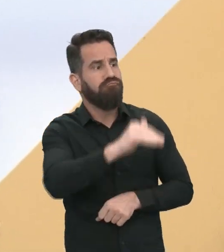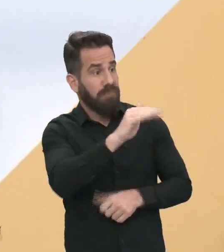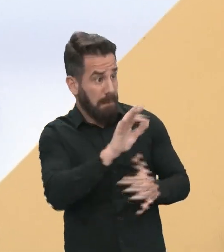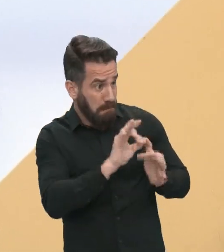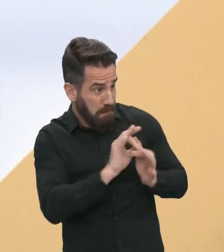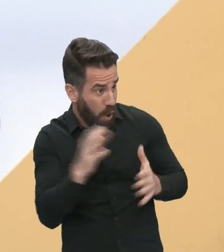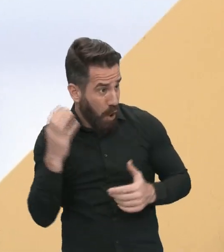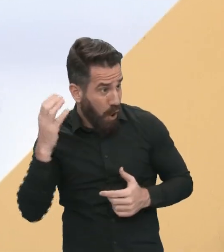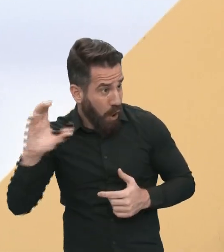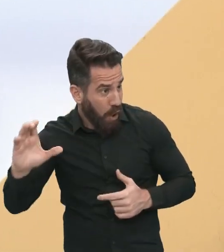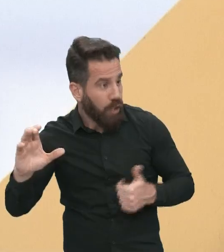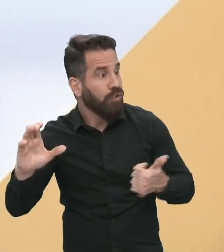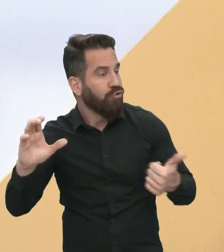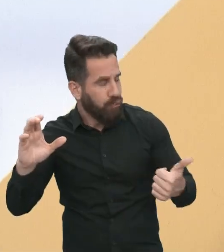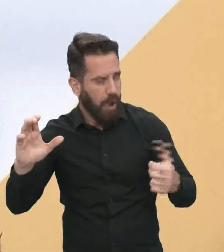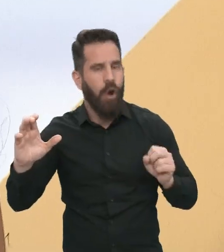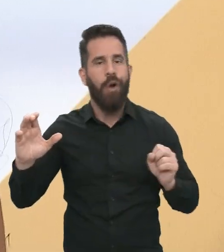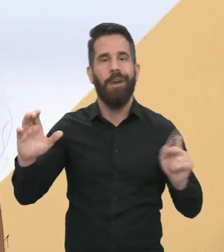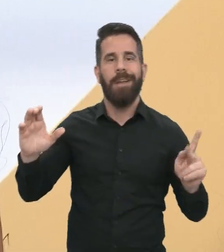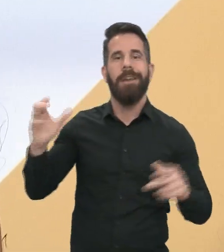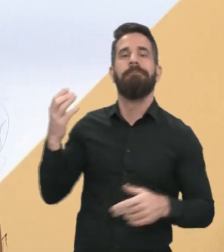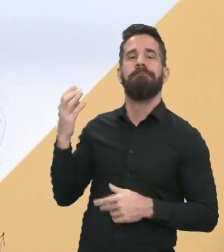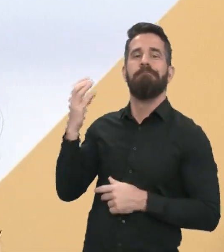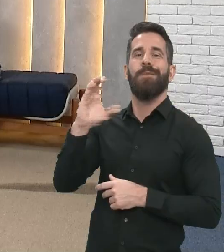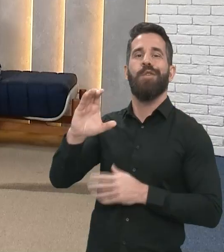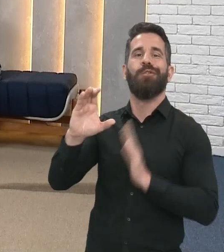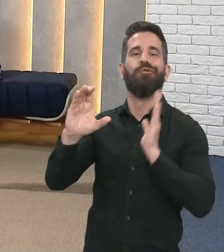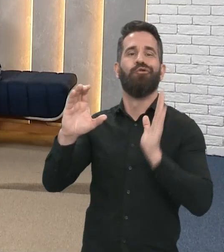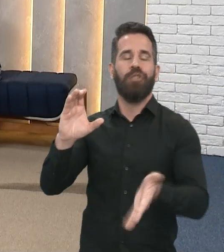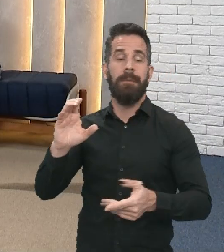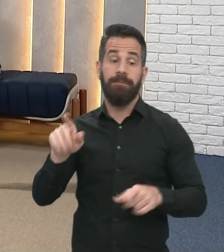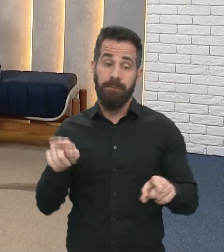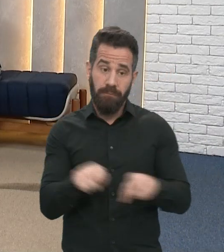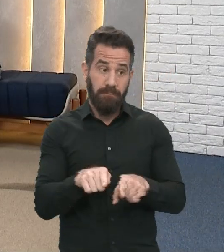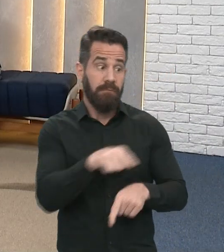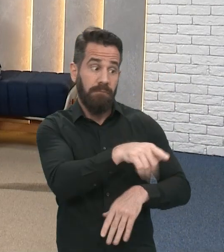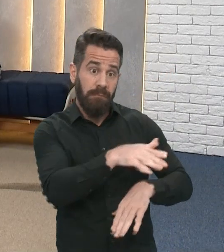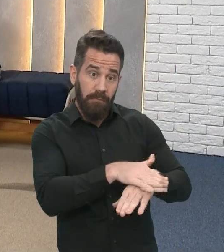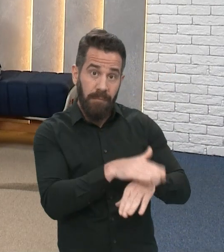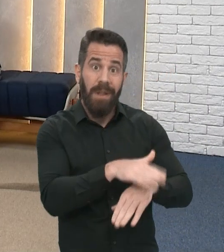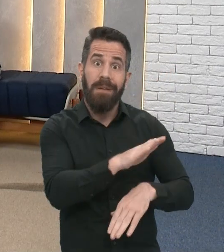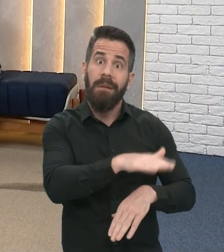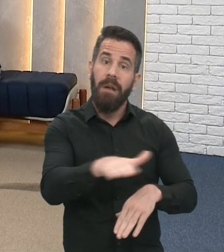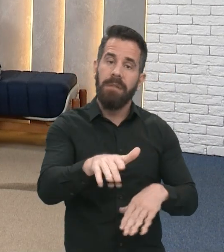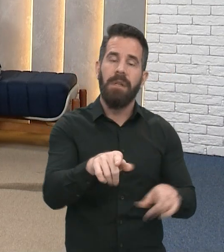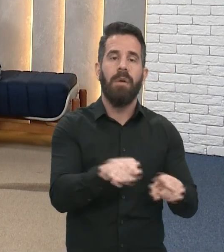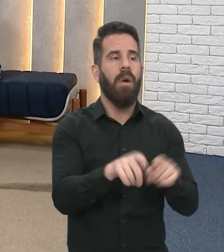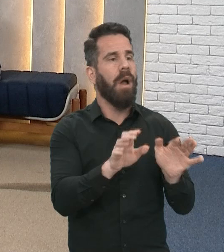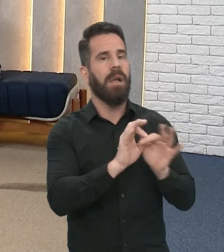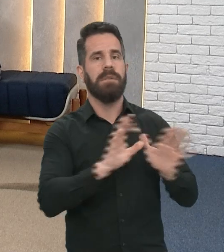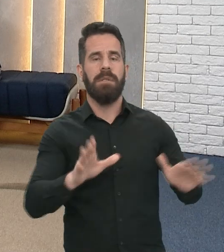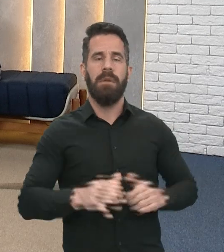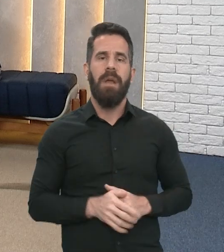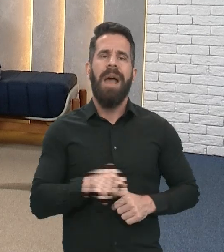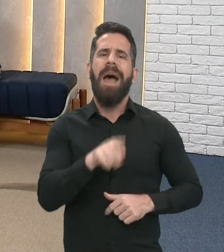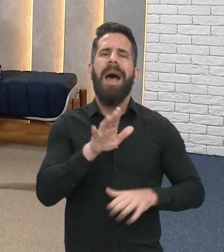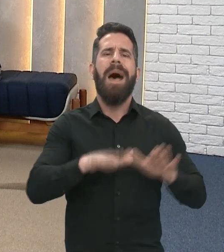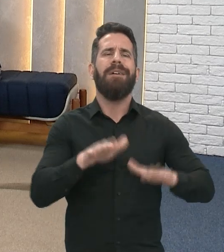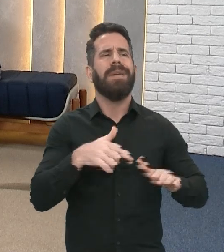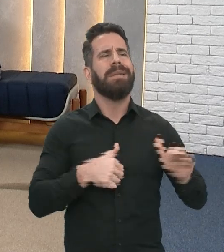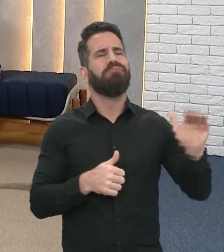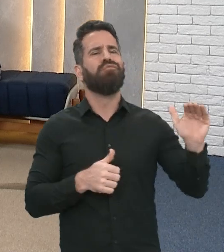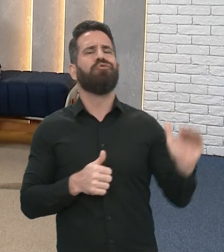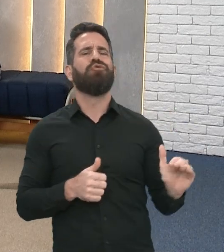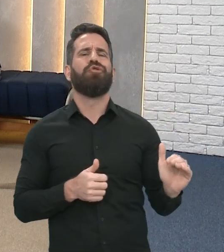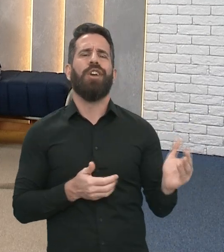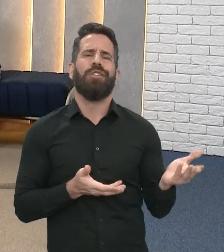de realmente colocar ela na rede ou não, e ela saber dar essa autorização, porque às vezes uma criança muito jovem, ela fala, ai não, eu quero,